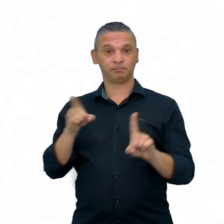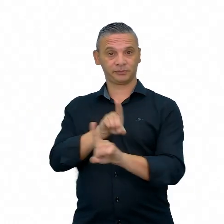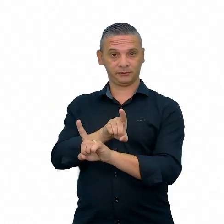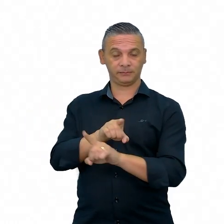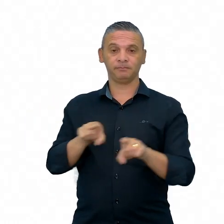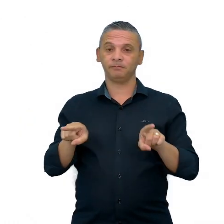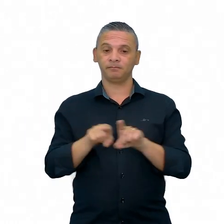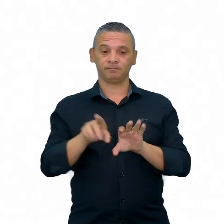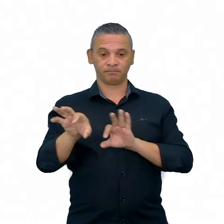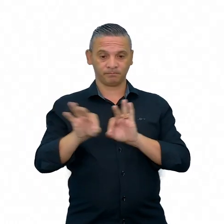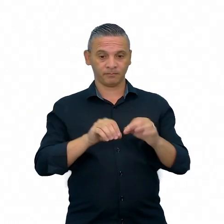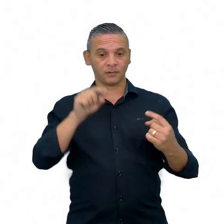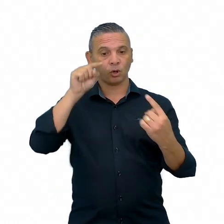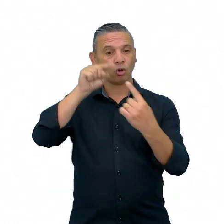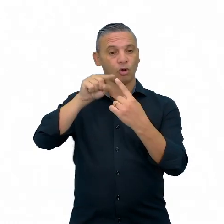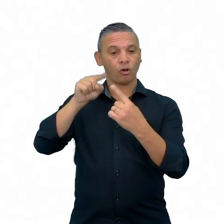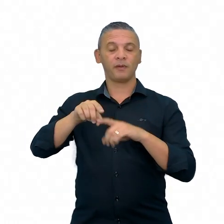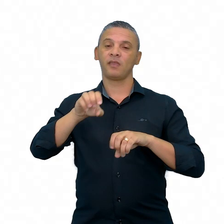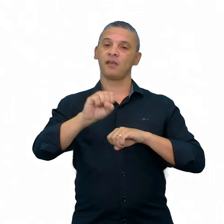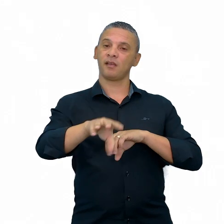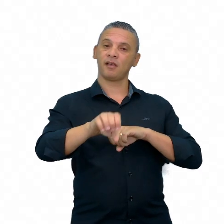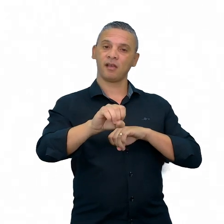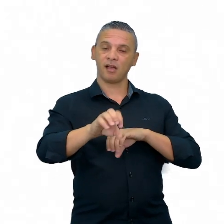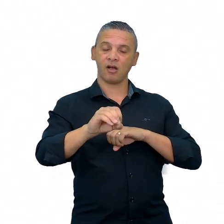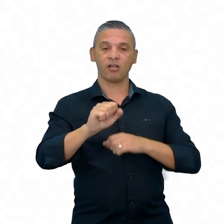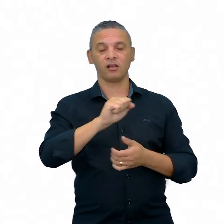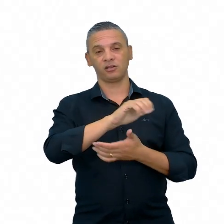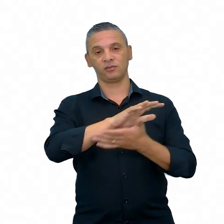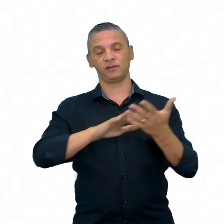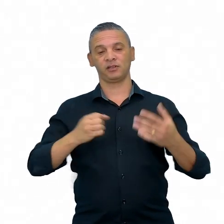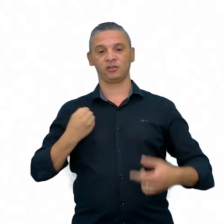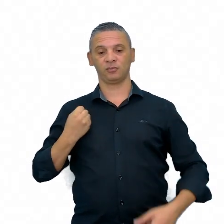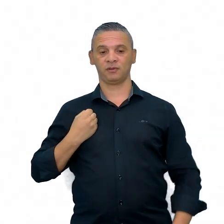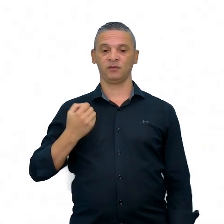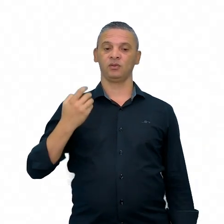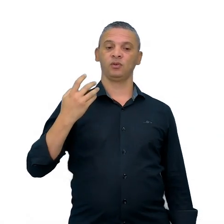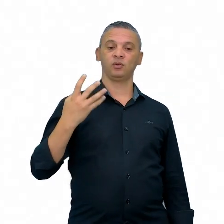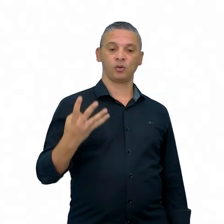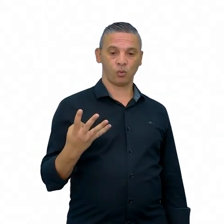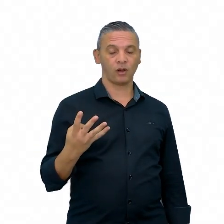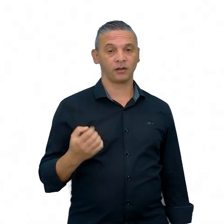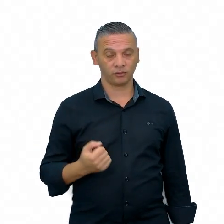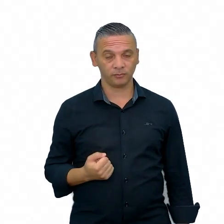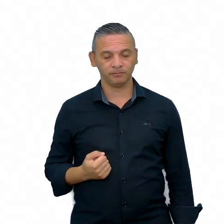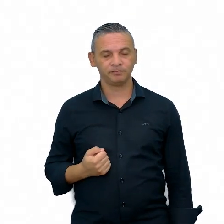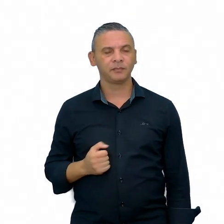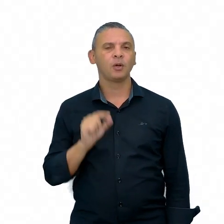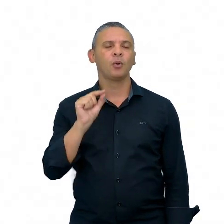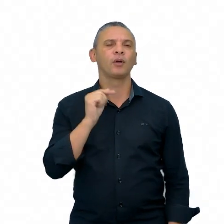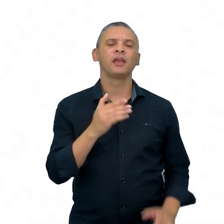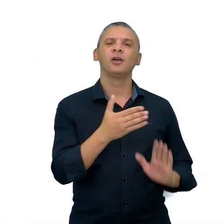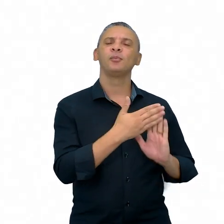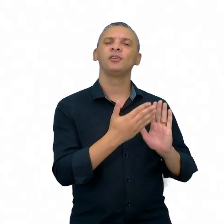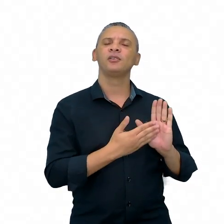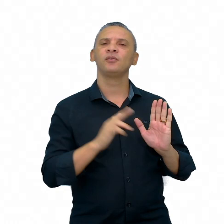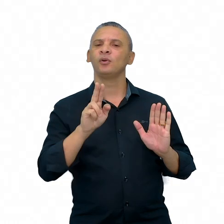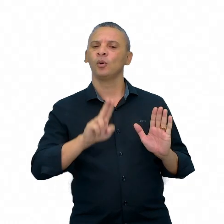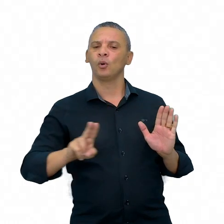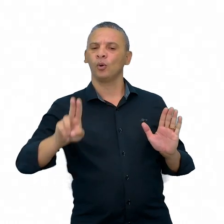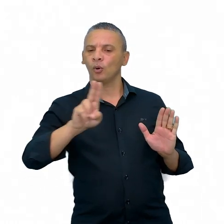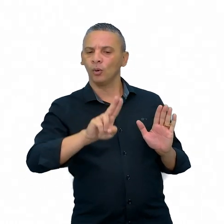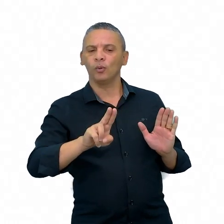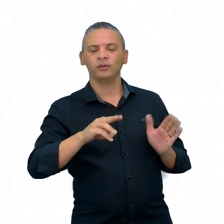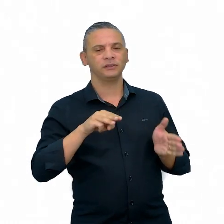Invertida, que foi aplicada em aulas da sequência de atividade 4, com uma proposta de utilizar